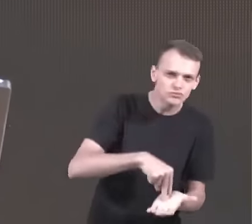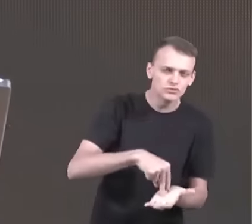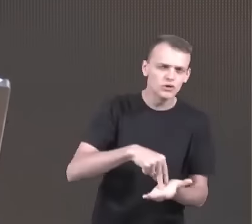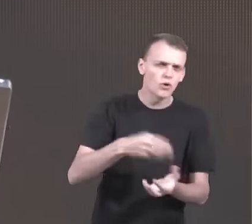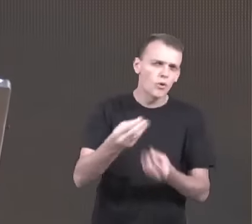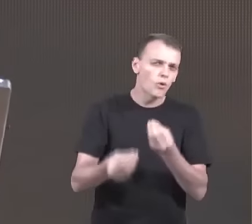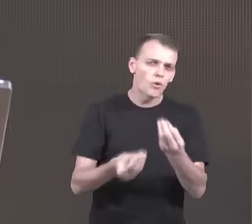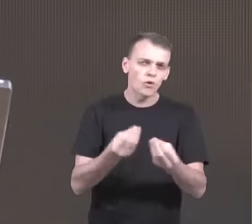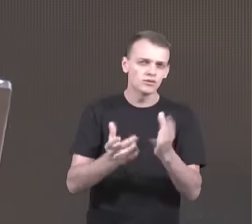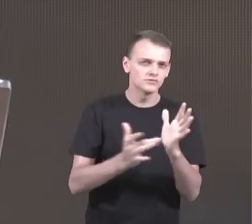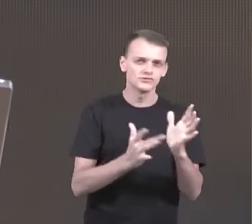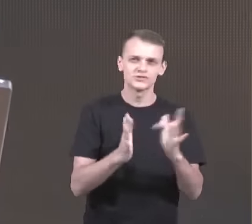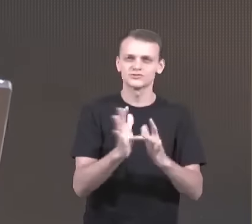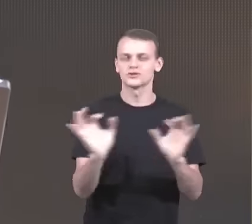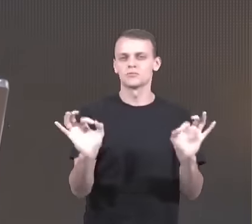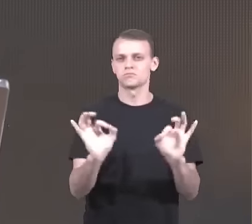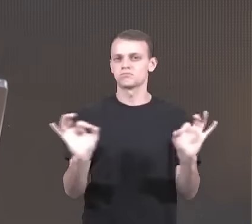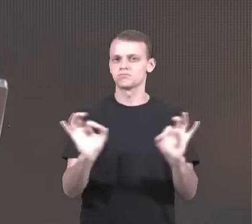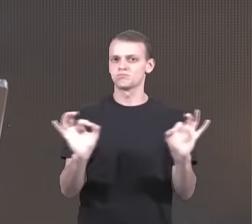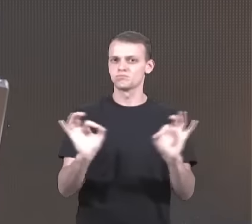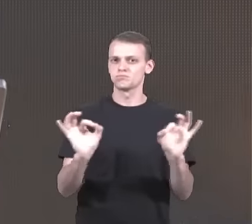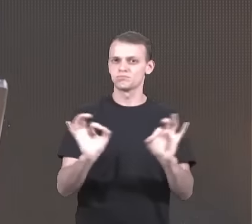como Jesus não voltou, ele anunciou para